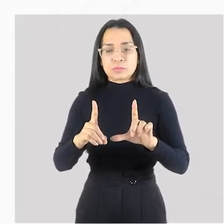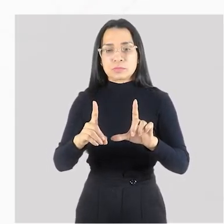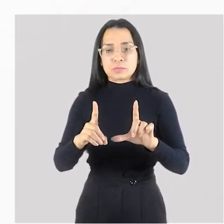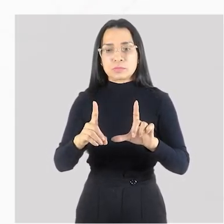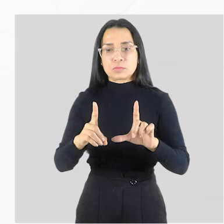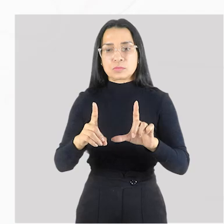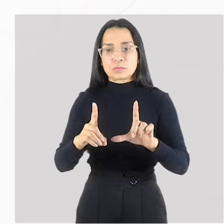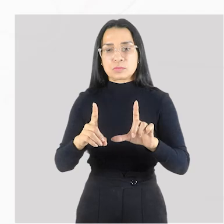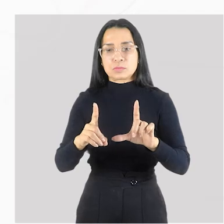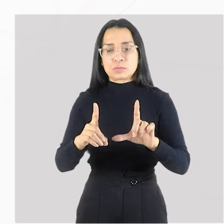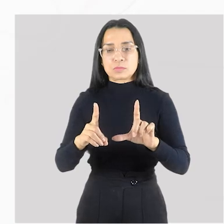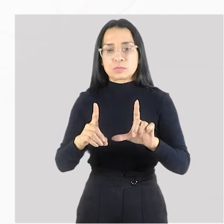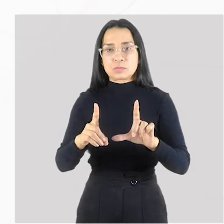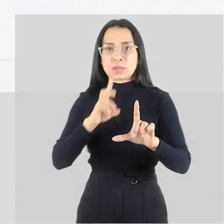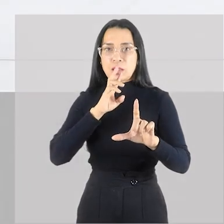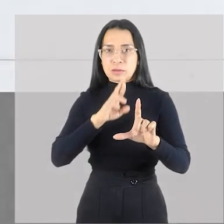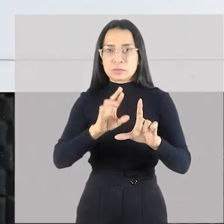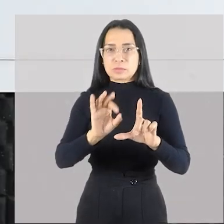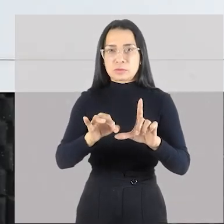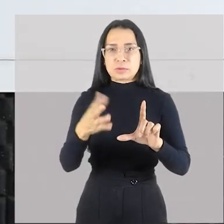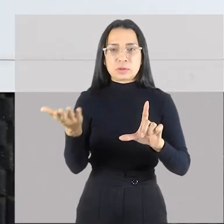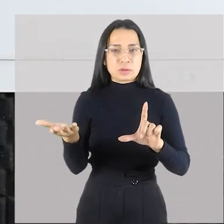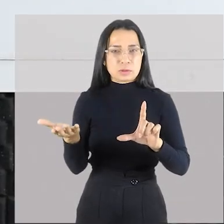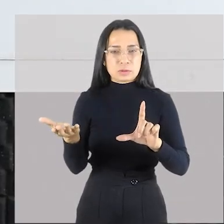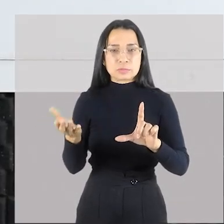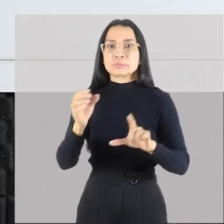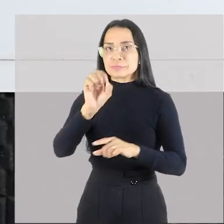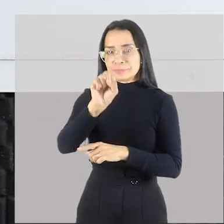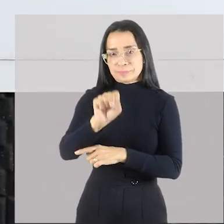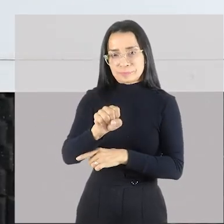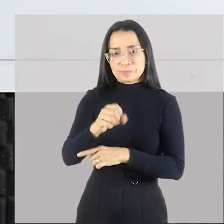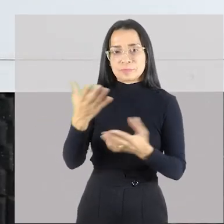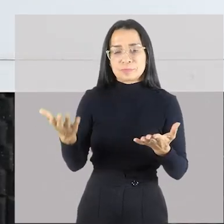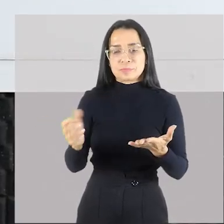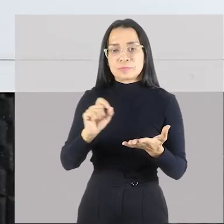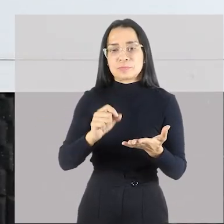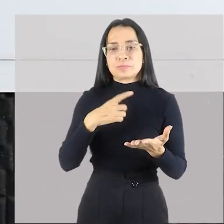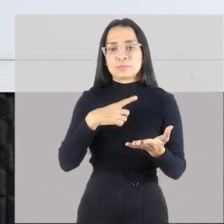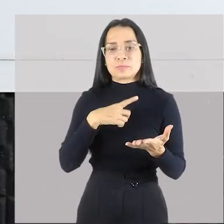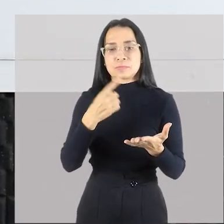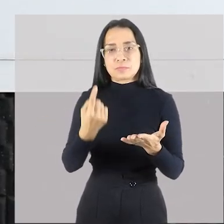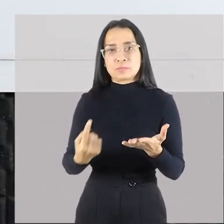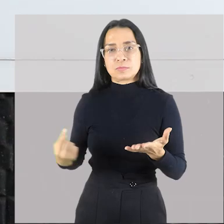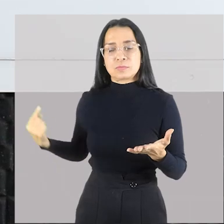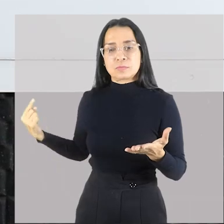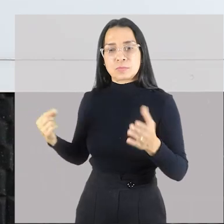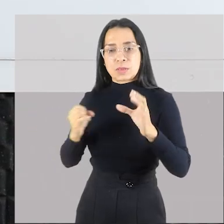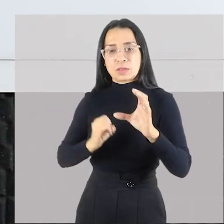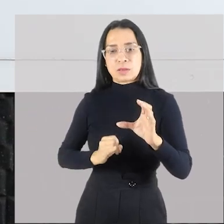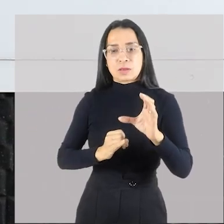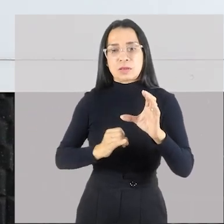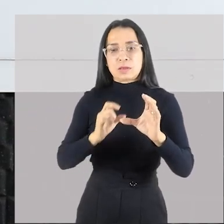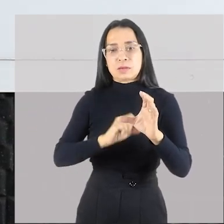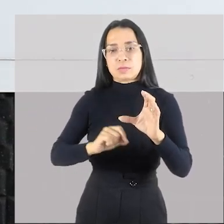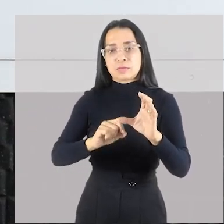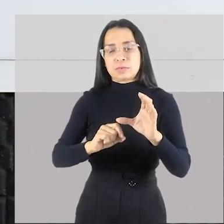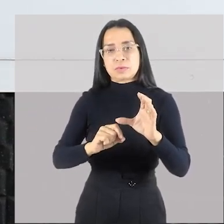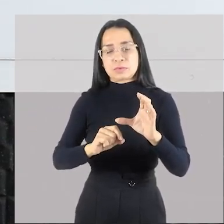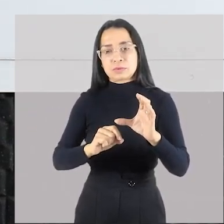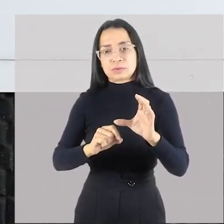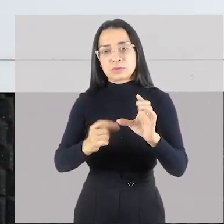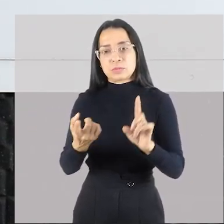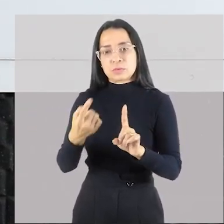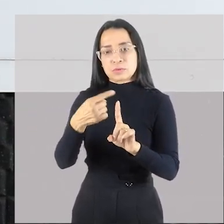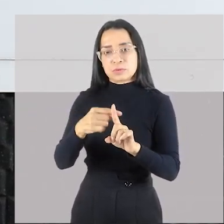maior do que 2. É essa a resposta? Com certeza. Tá? A função admite imagens positivas para